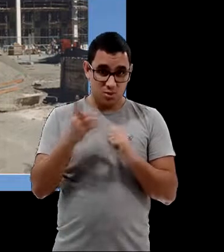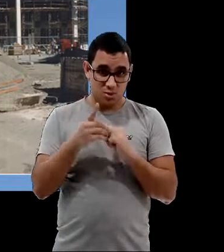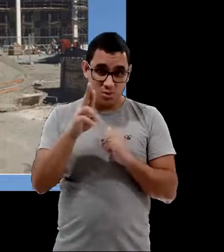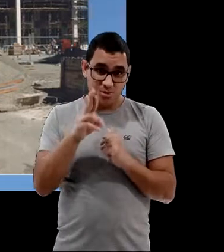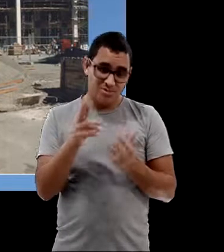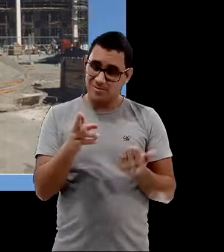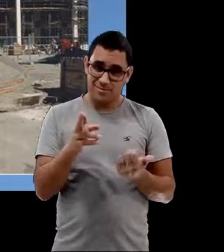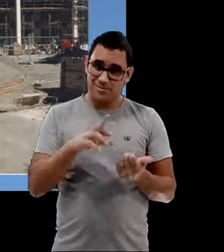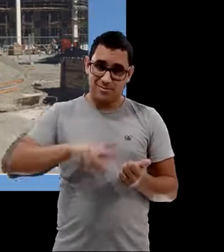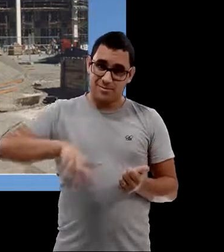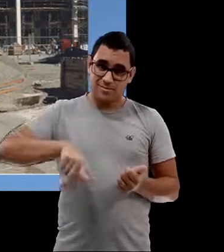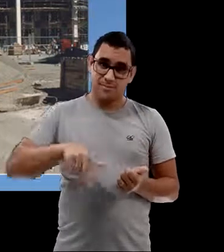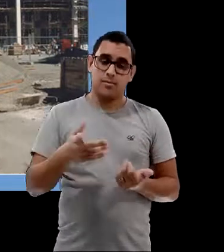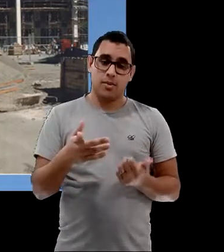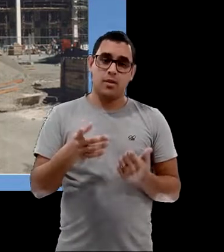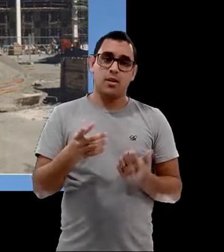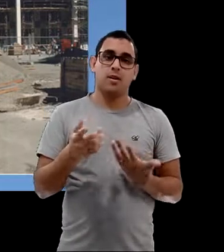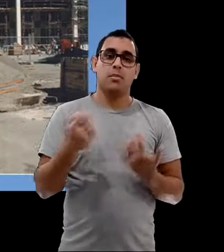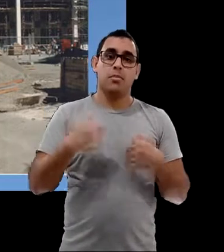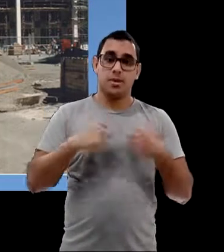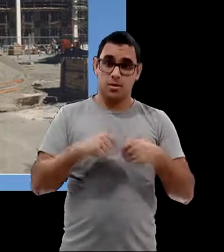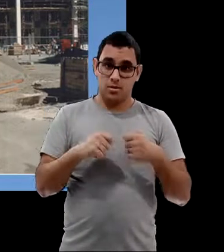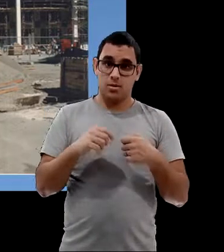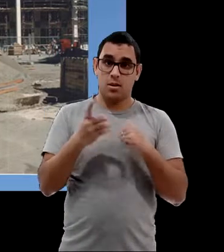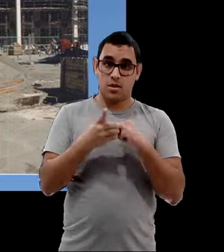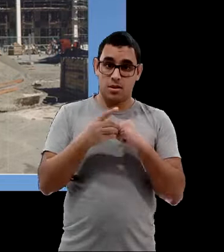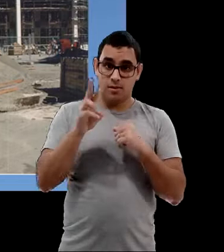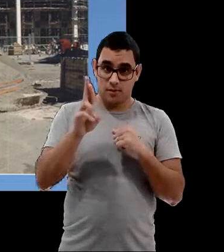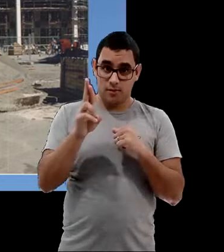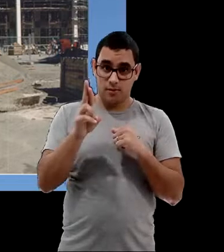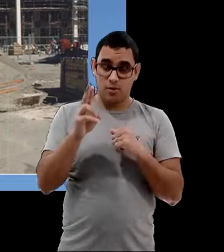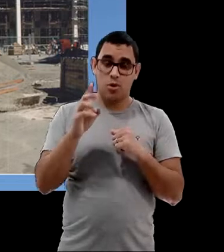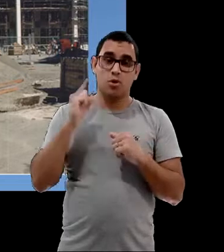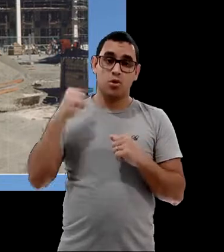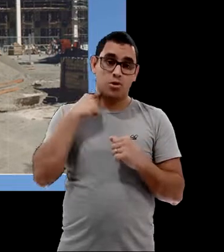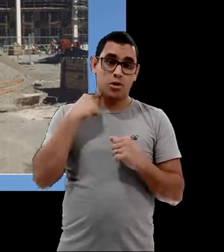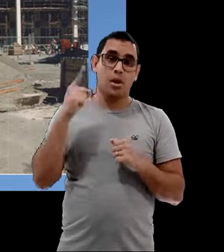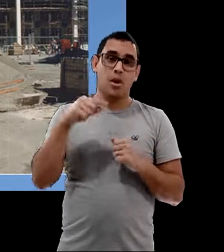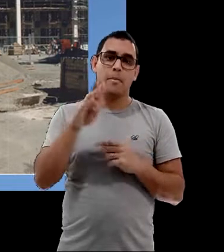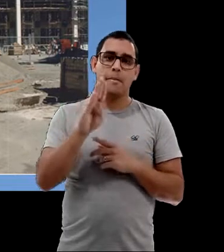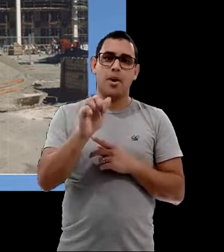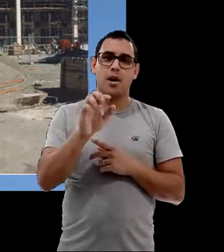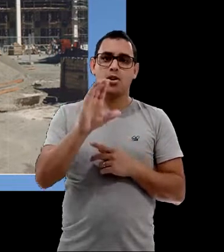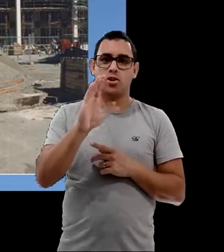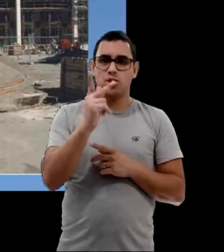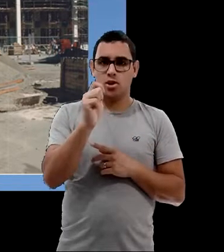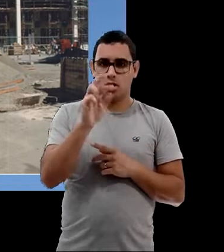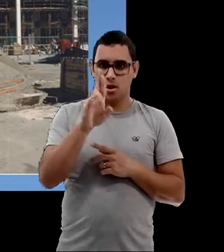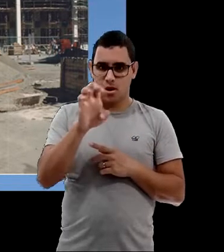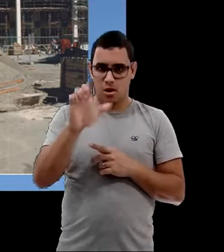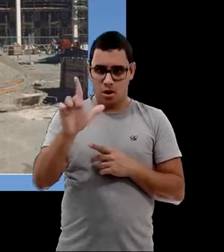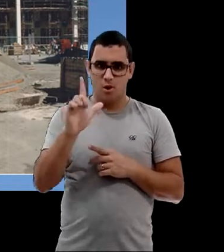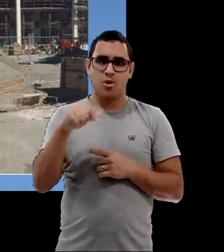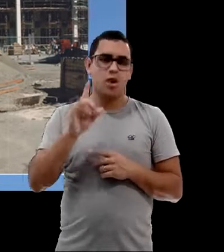doutorado. Para ser doutor tem que fazer curso de mestrado, curso de doutorado, e advogado simplesmente fez um curso de bacharelado. Ele é bacharel em